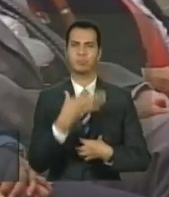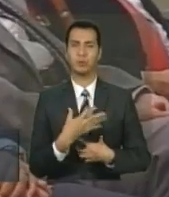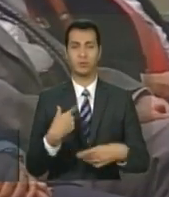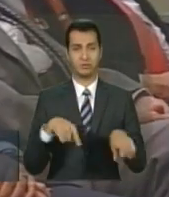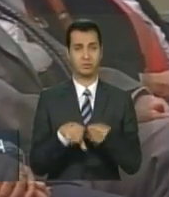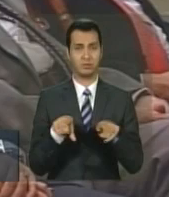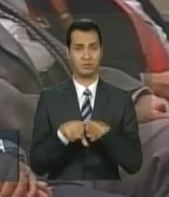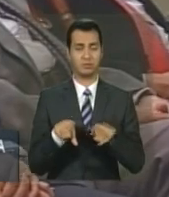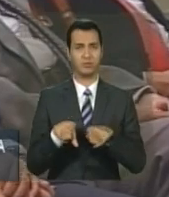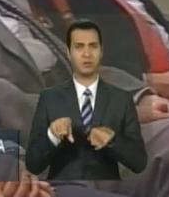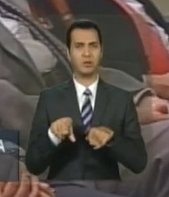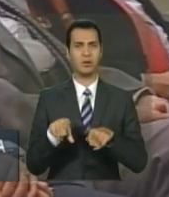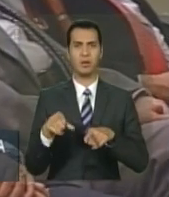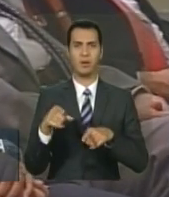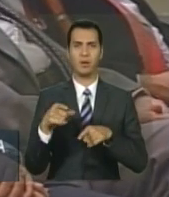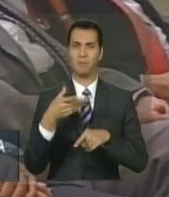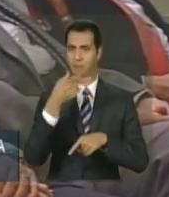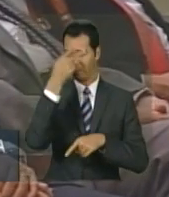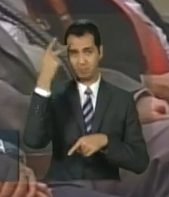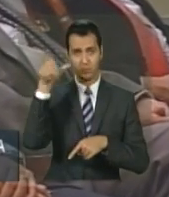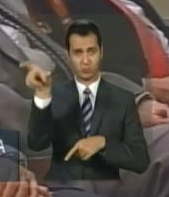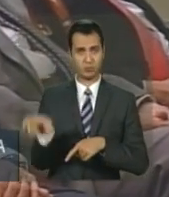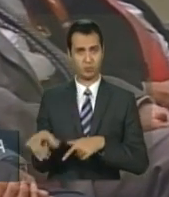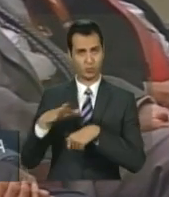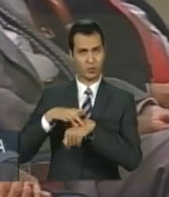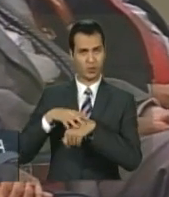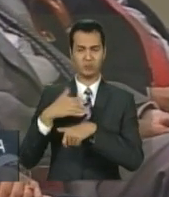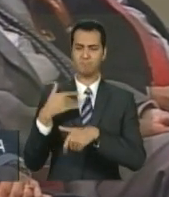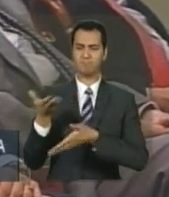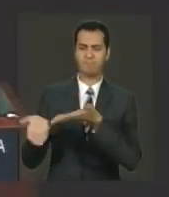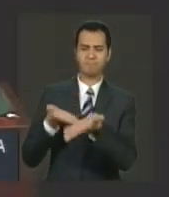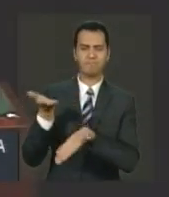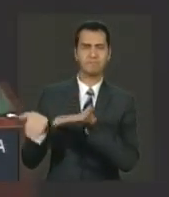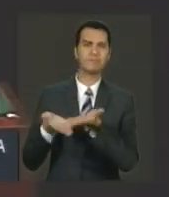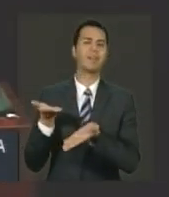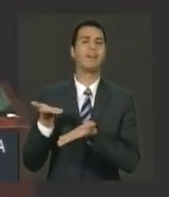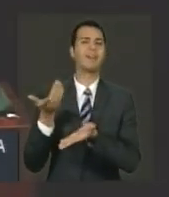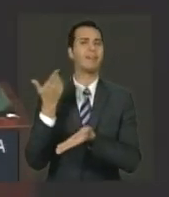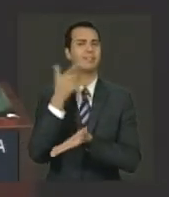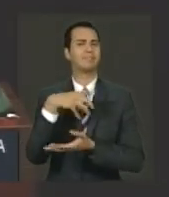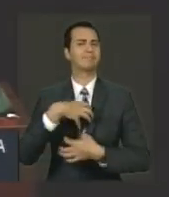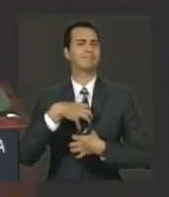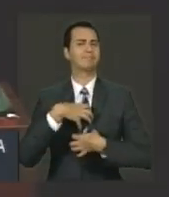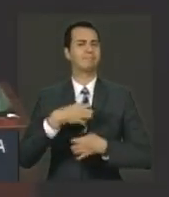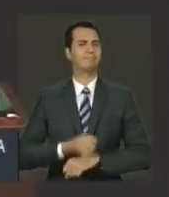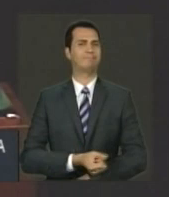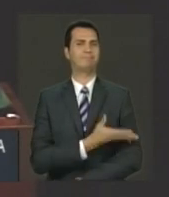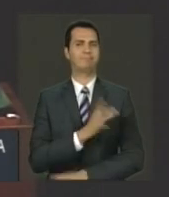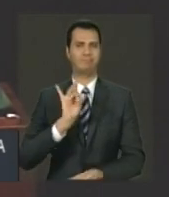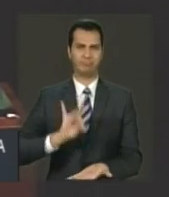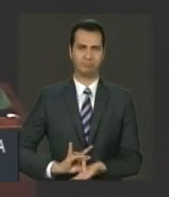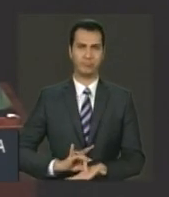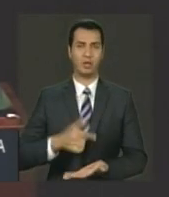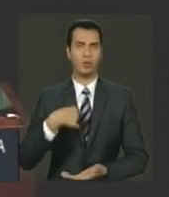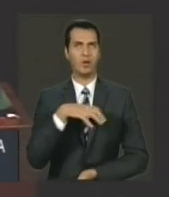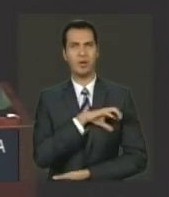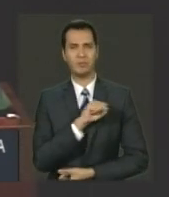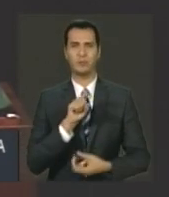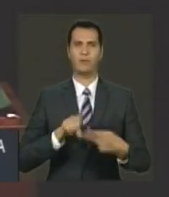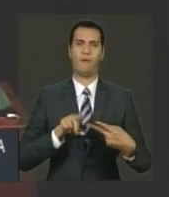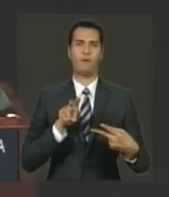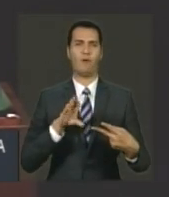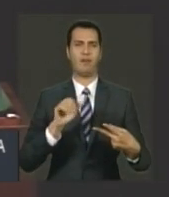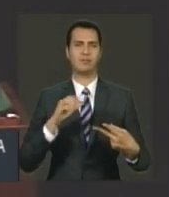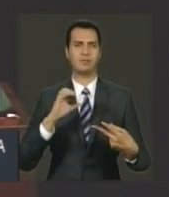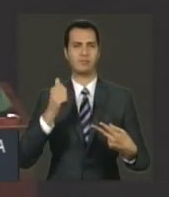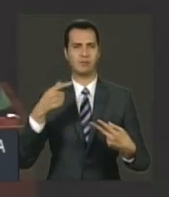um sentido para a minha vida, juntando o saber, o amor, a vocação